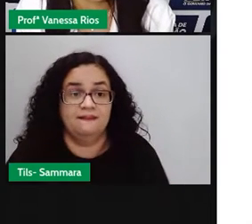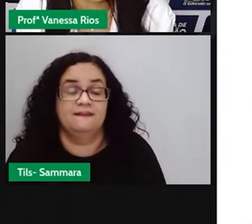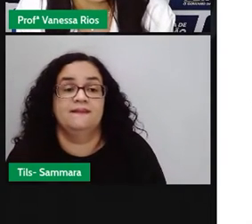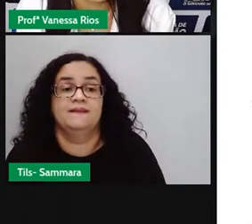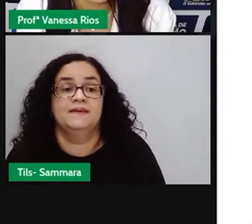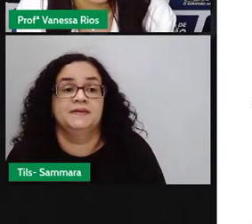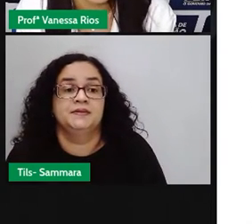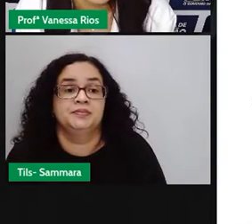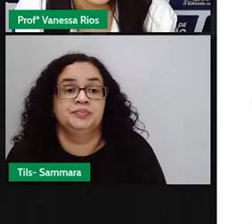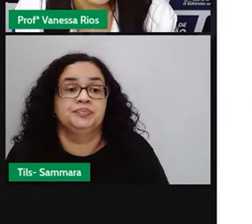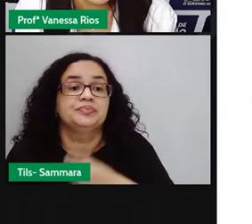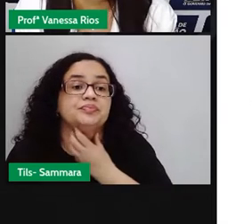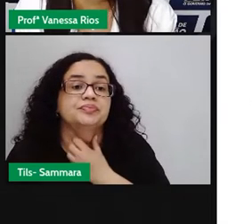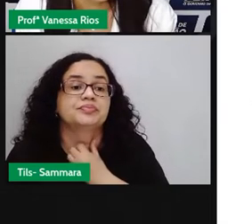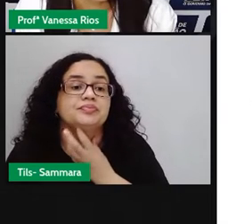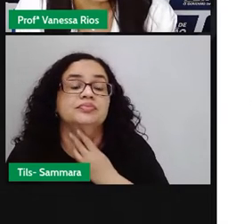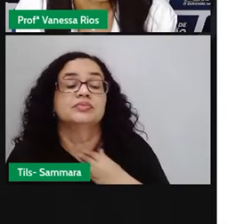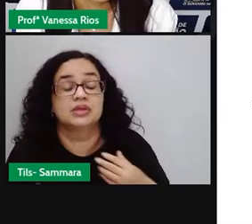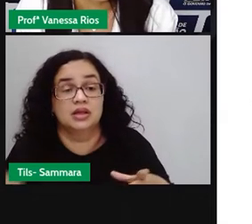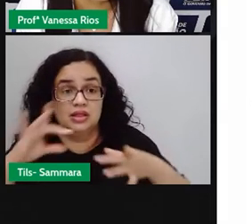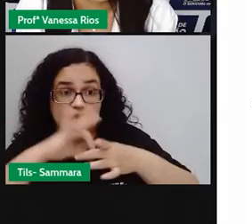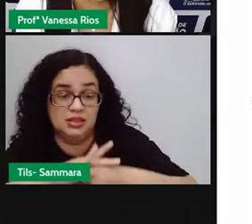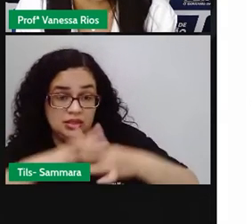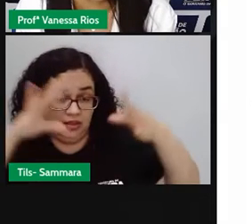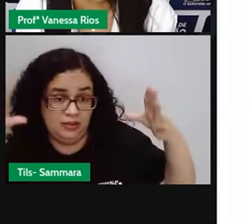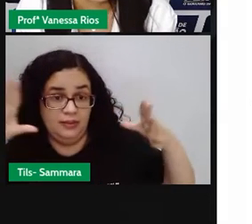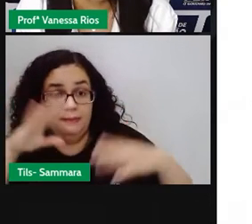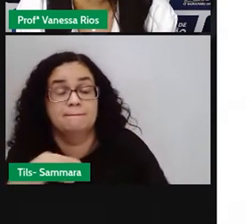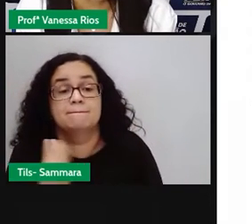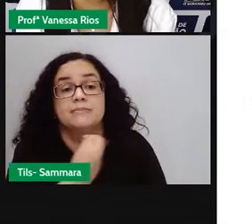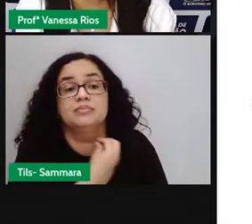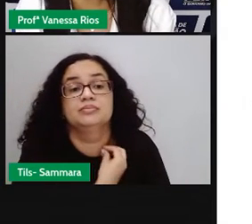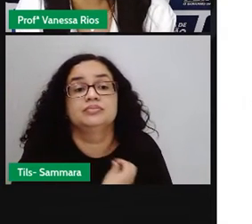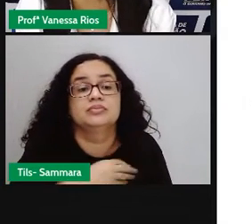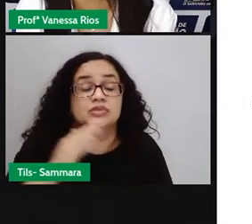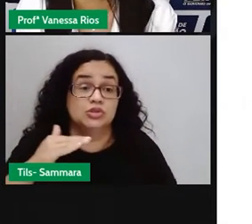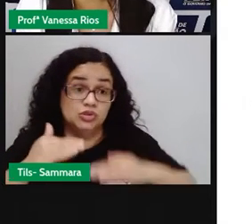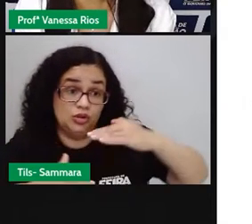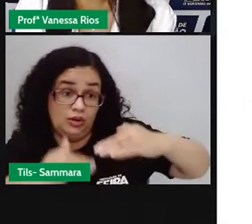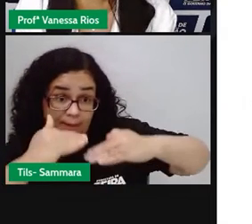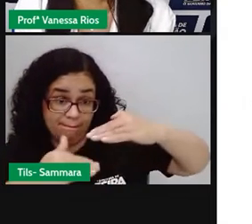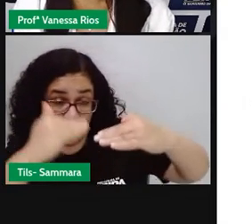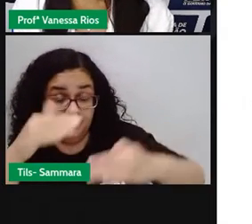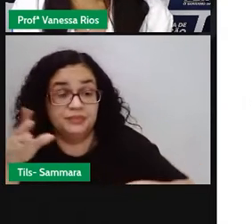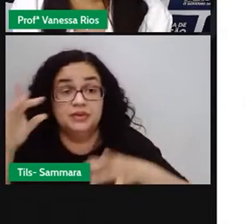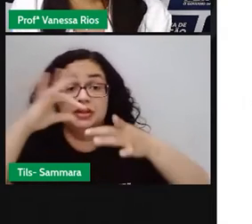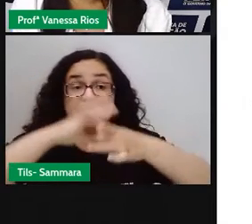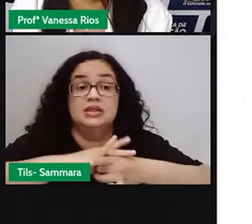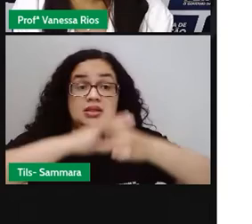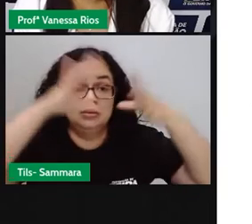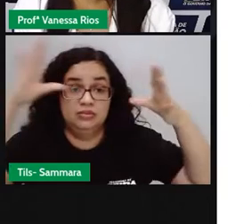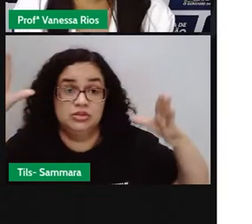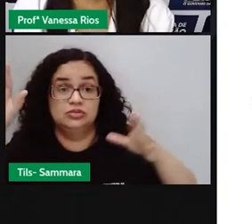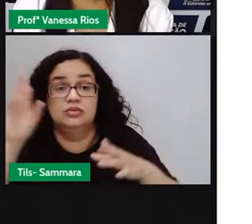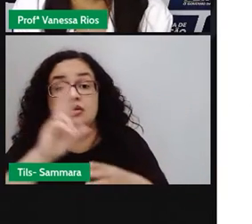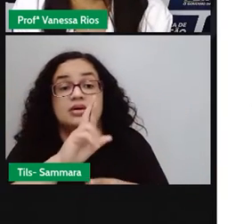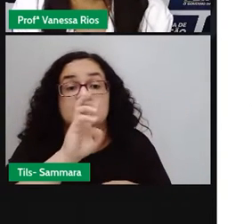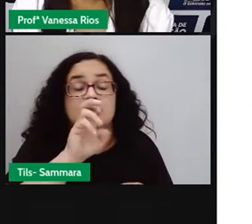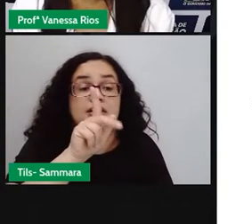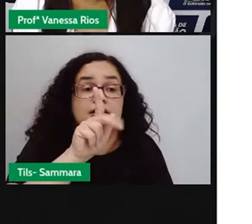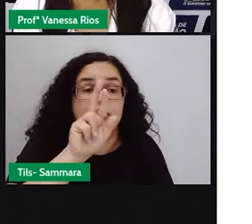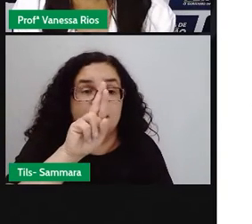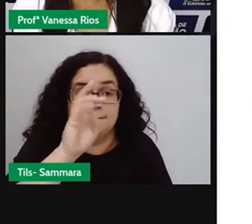nas decisões. A democracia participativa já é um avanço da democracia representativa,